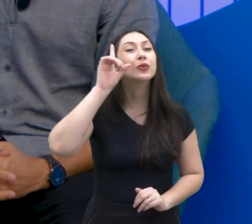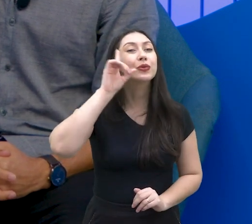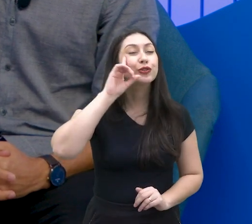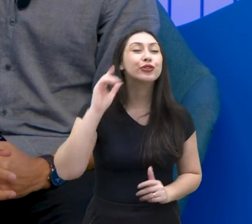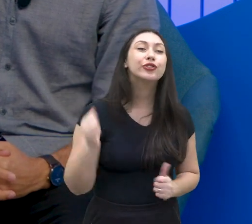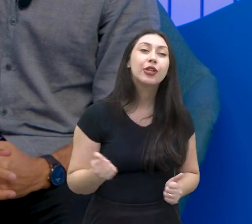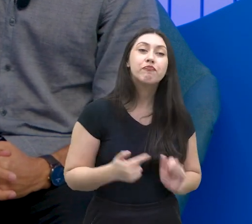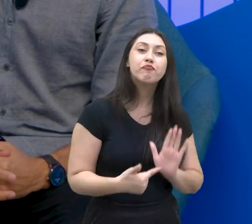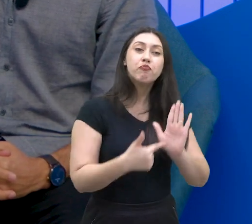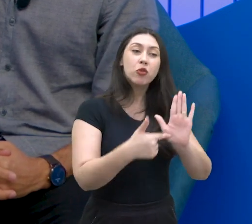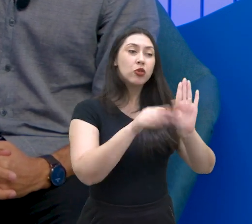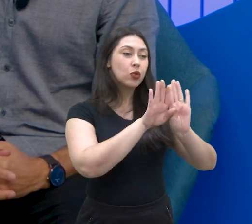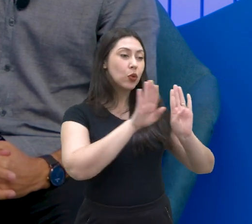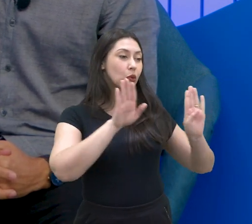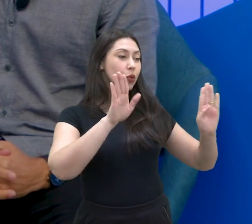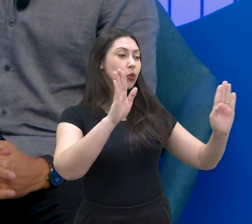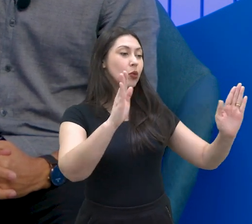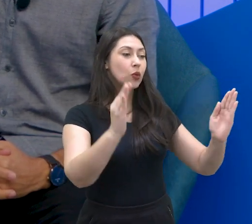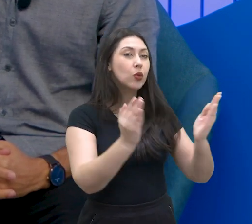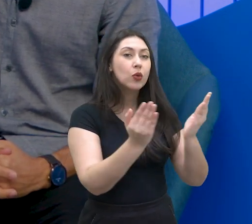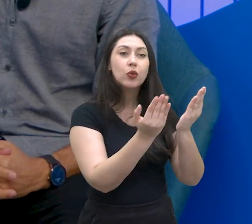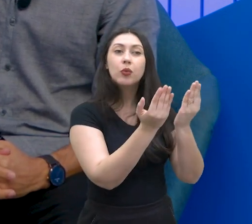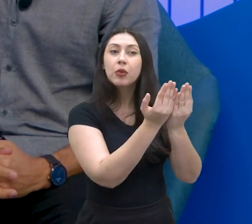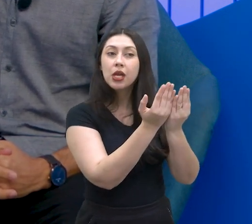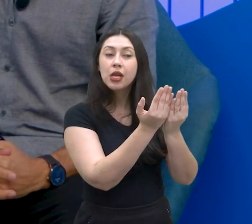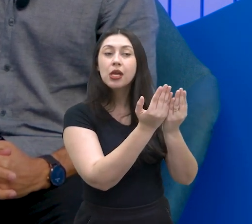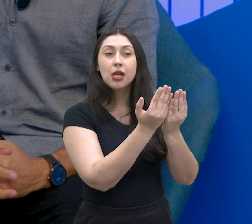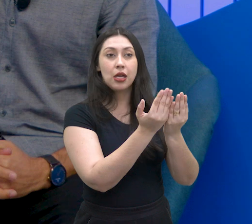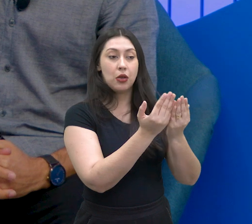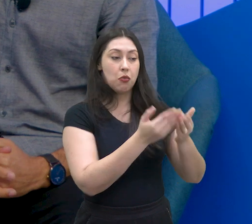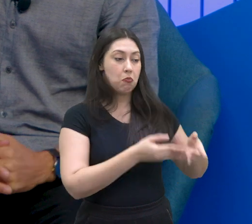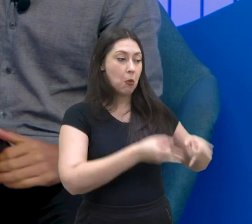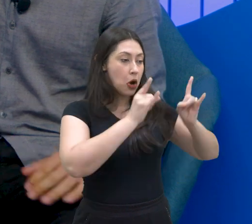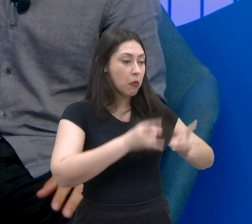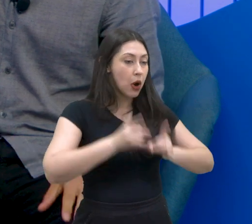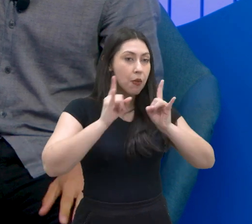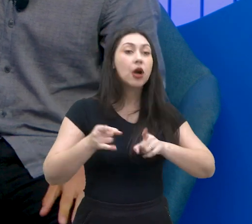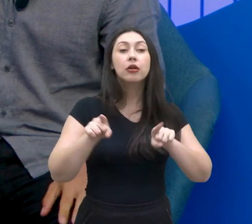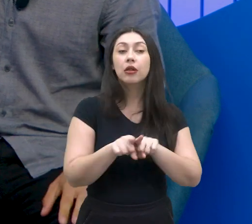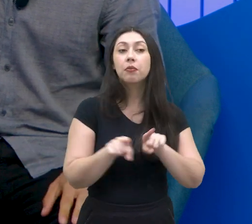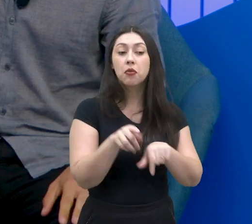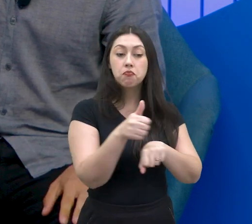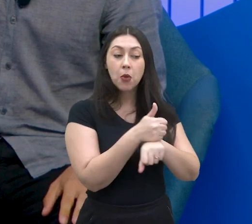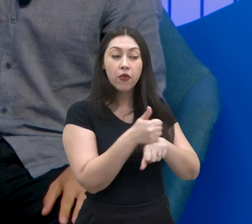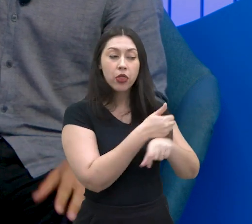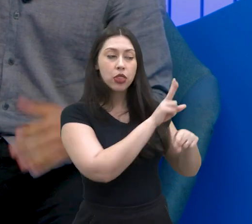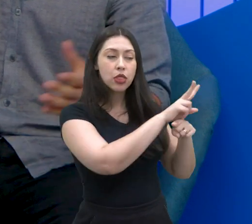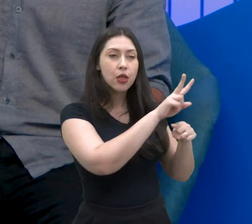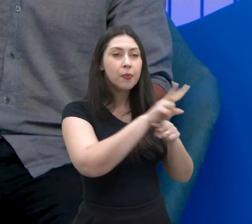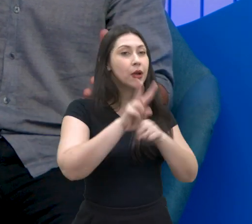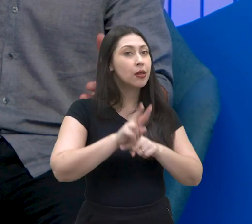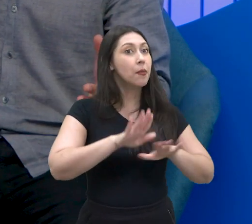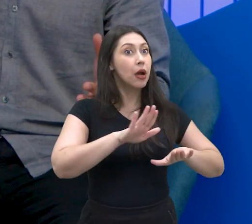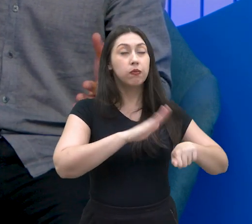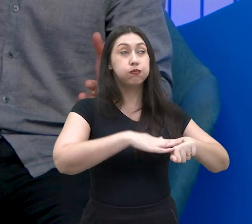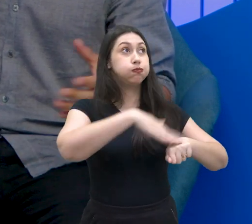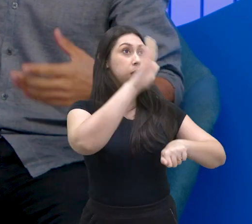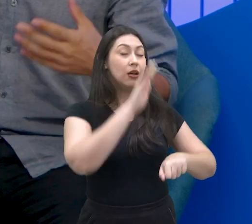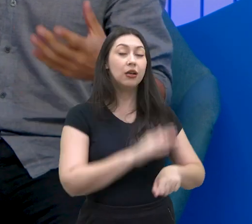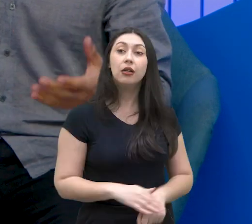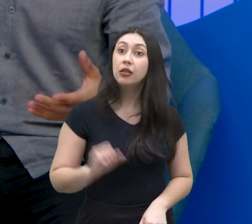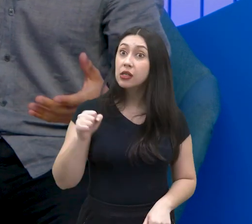dos condomínios, dos síndicos, né? Que exercem um papel muito político também, mas vai muito além disso, né? Muito além, tá